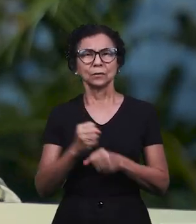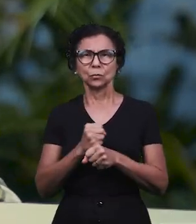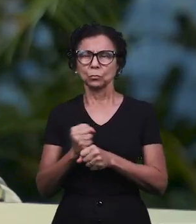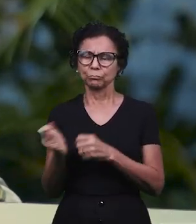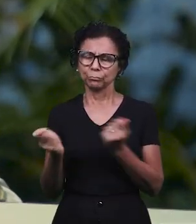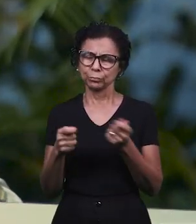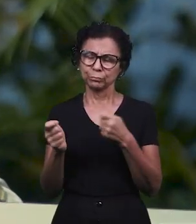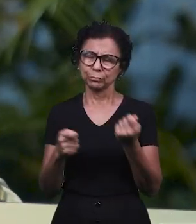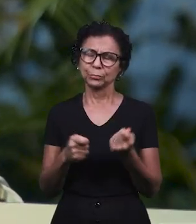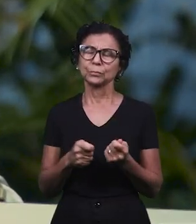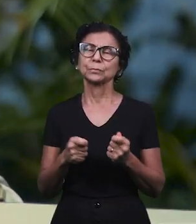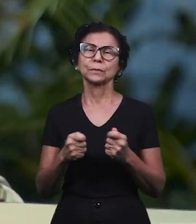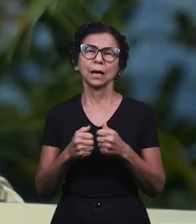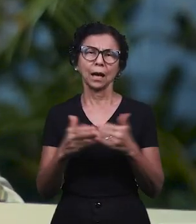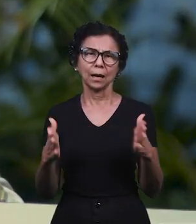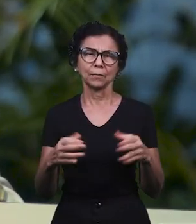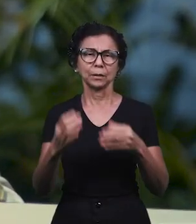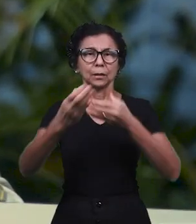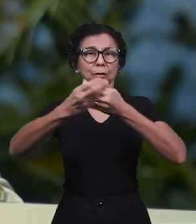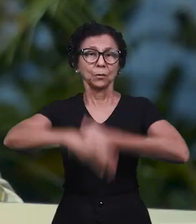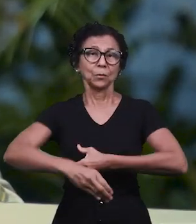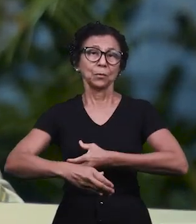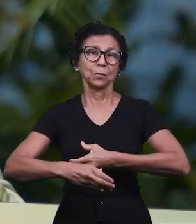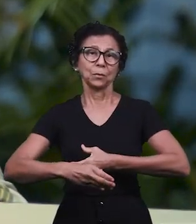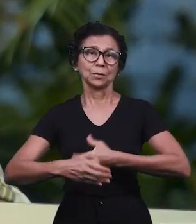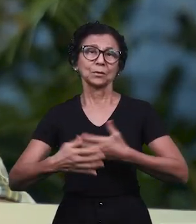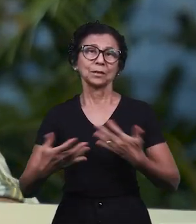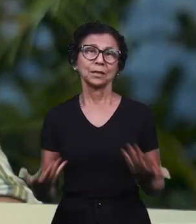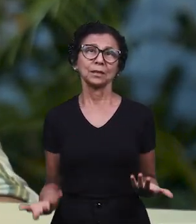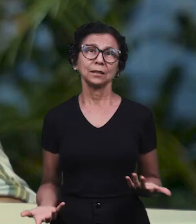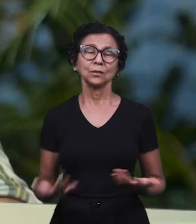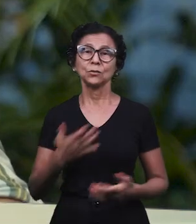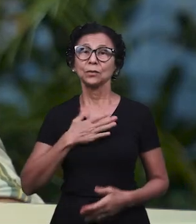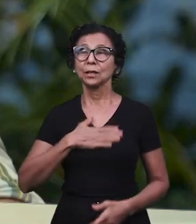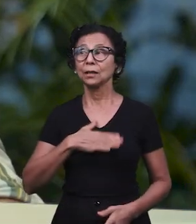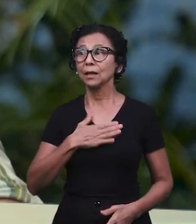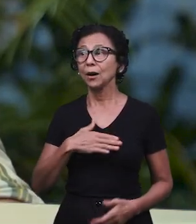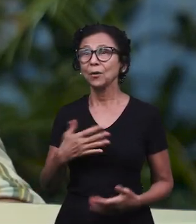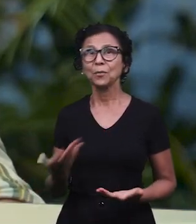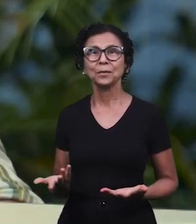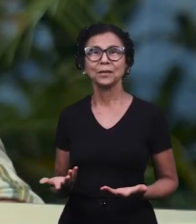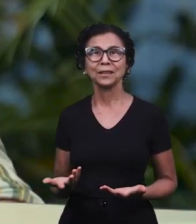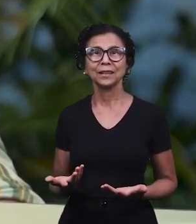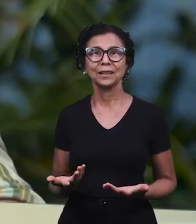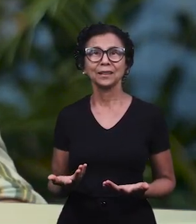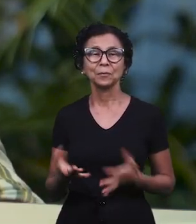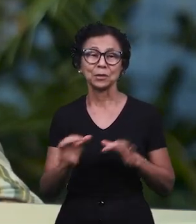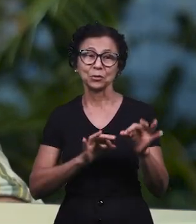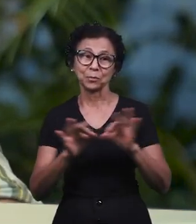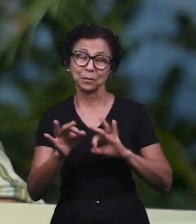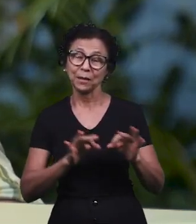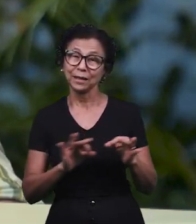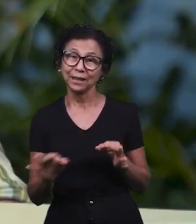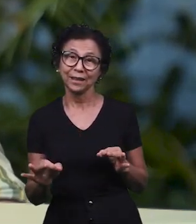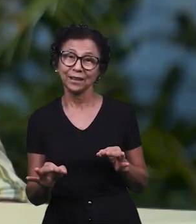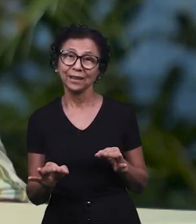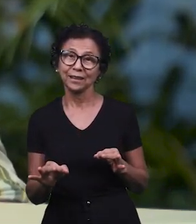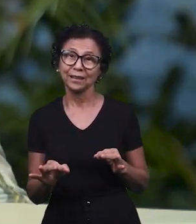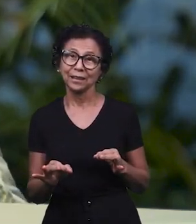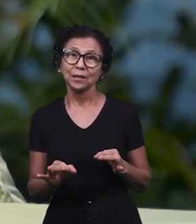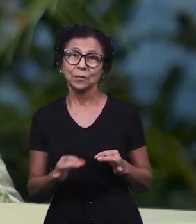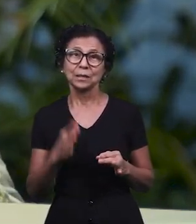muito, porque a gente fica muito tranquilo na questão da preparação. A gente não vai perder tempo, porque o concurso ele vai